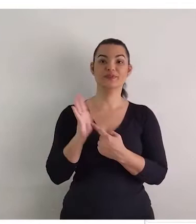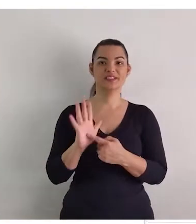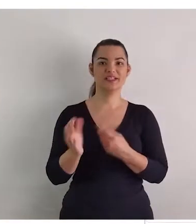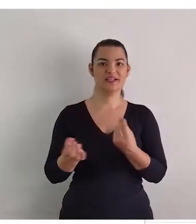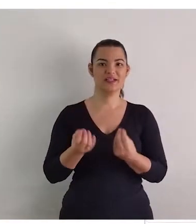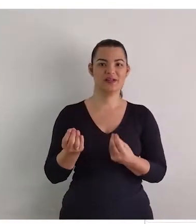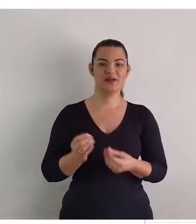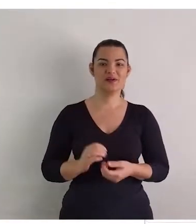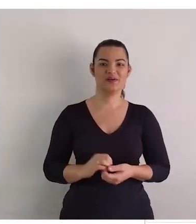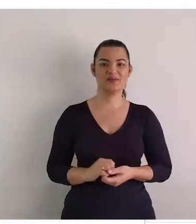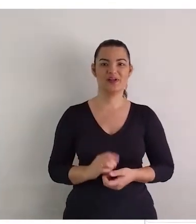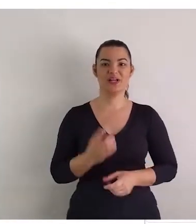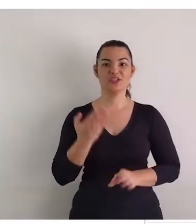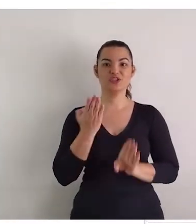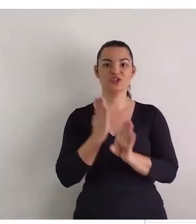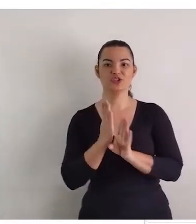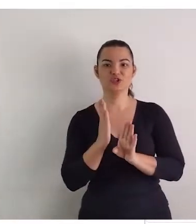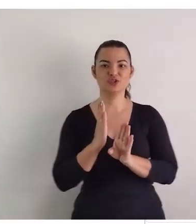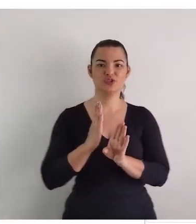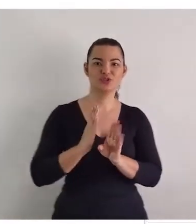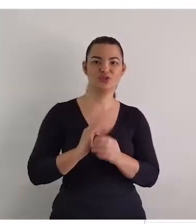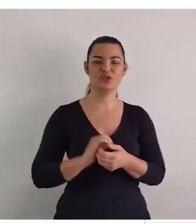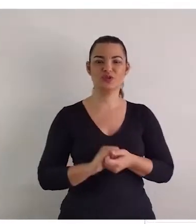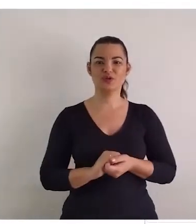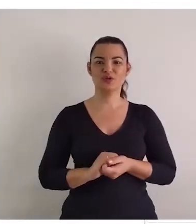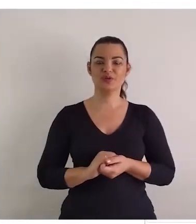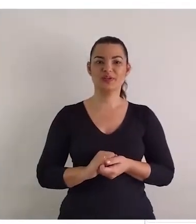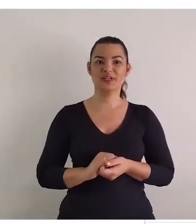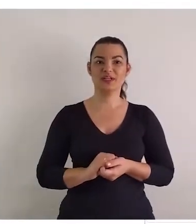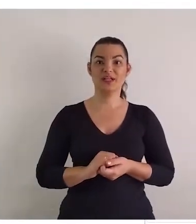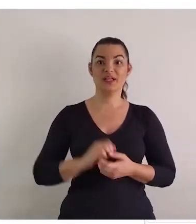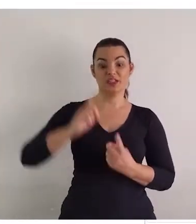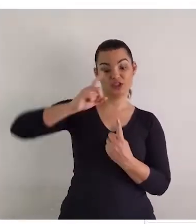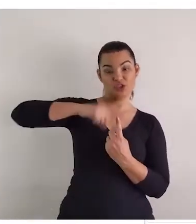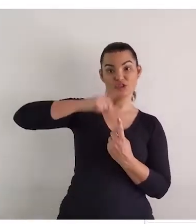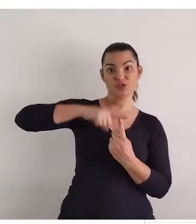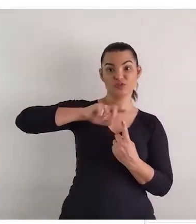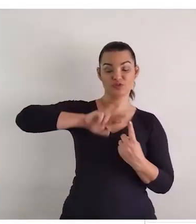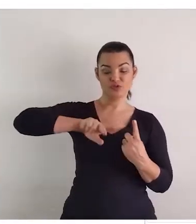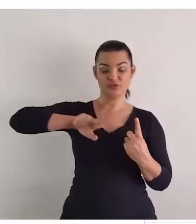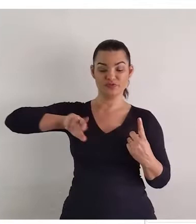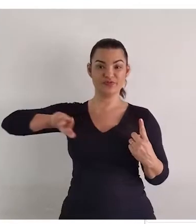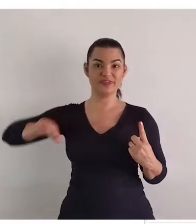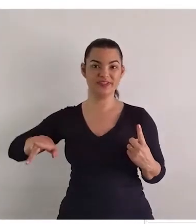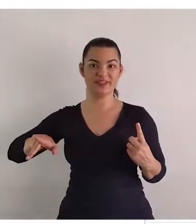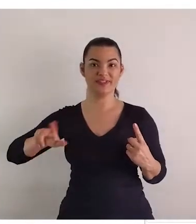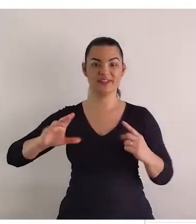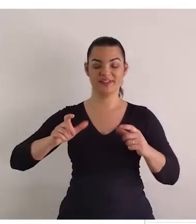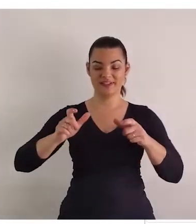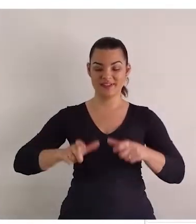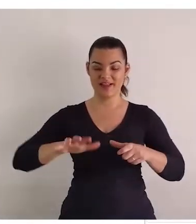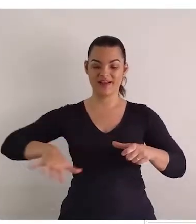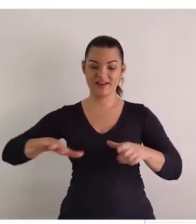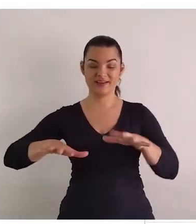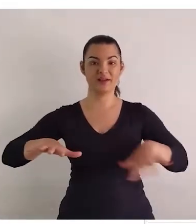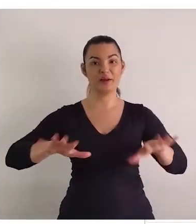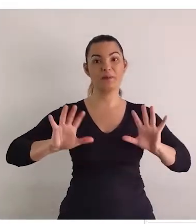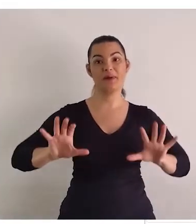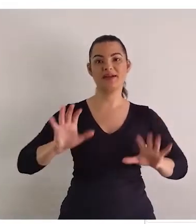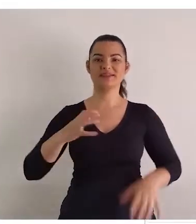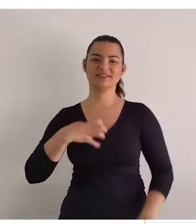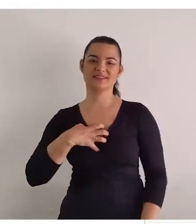hoje como descobrimos esses diferentes tipos de espaço, mas de um